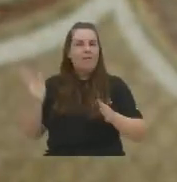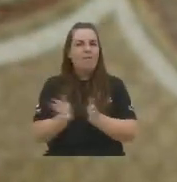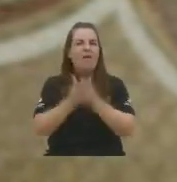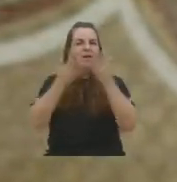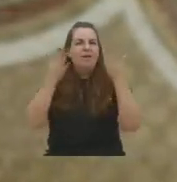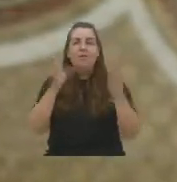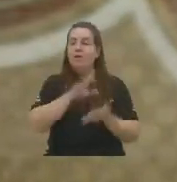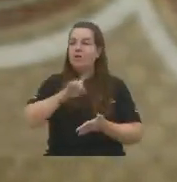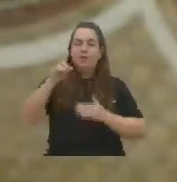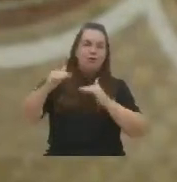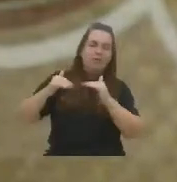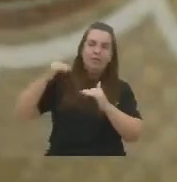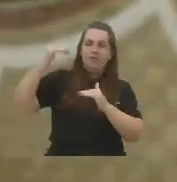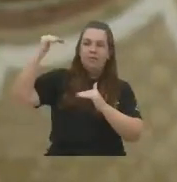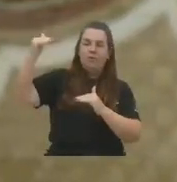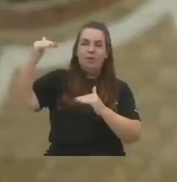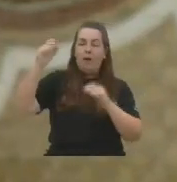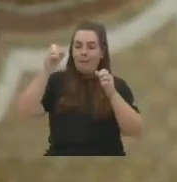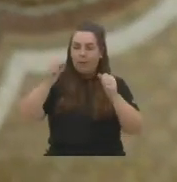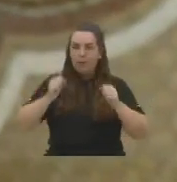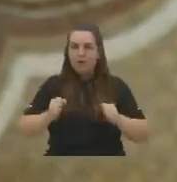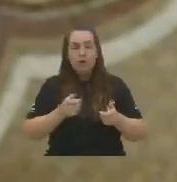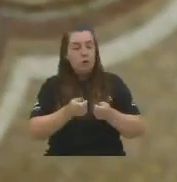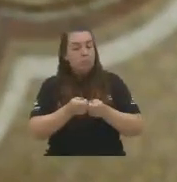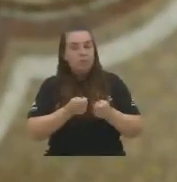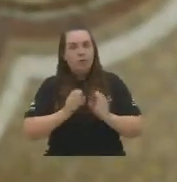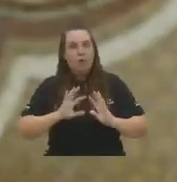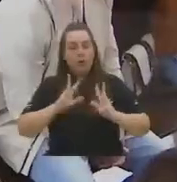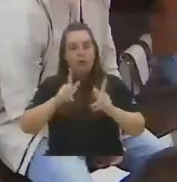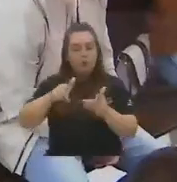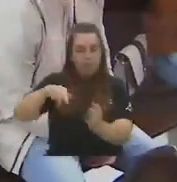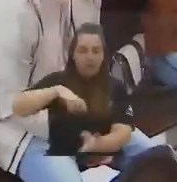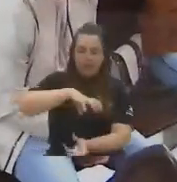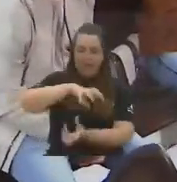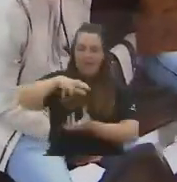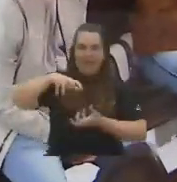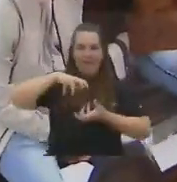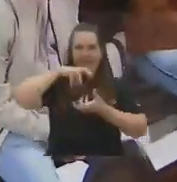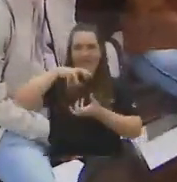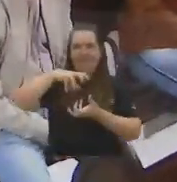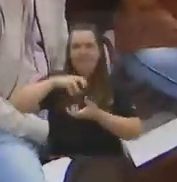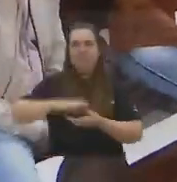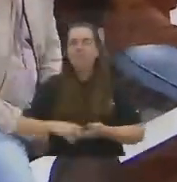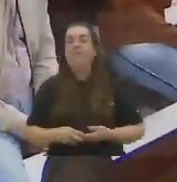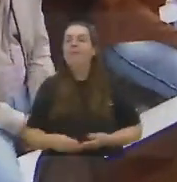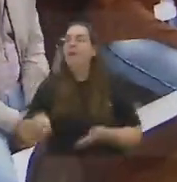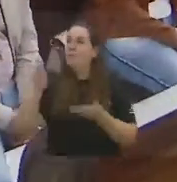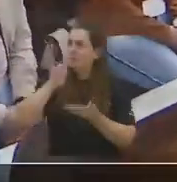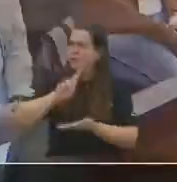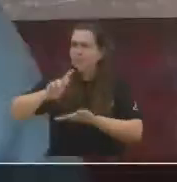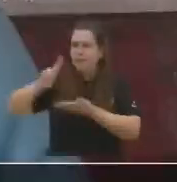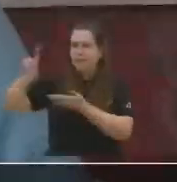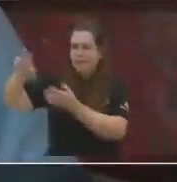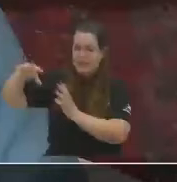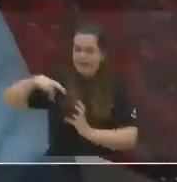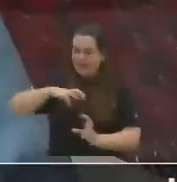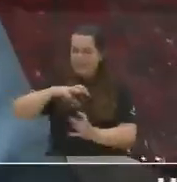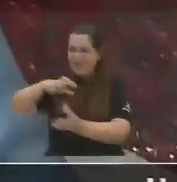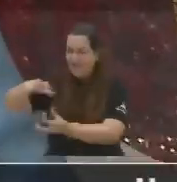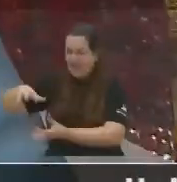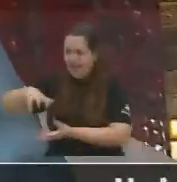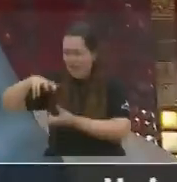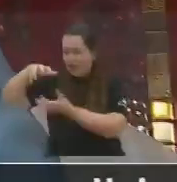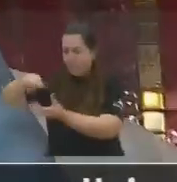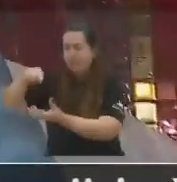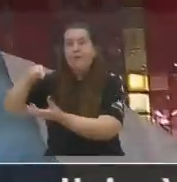Deus Altíssimo, o soberano que domina toda a terra. O Senhor é o grande Rei